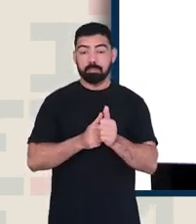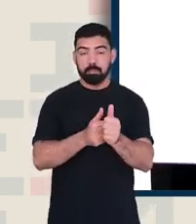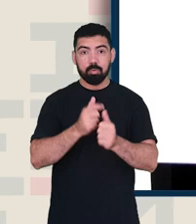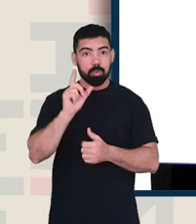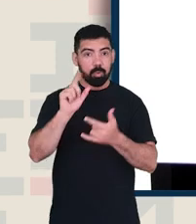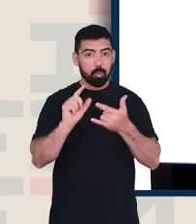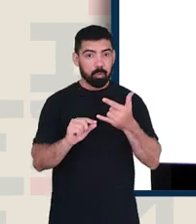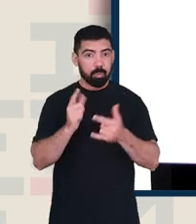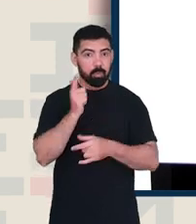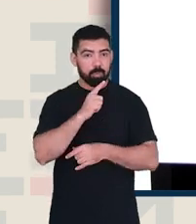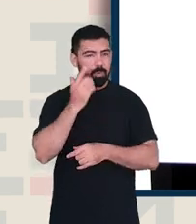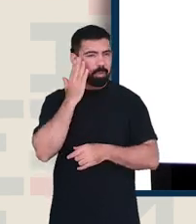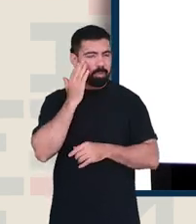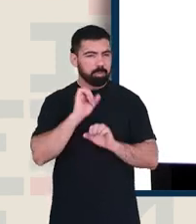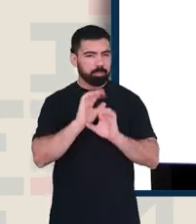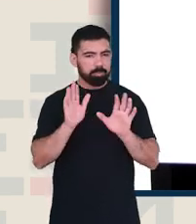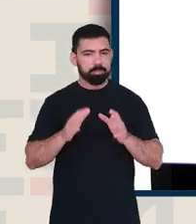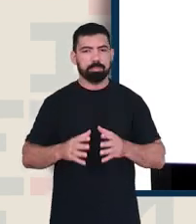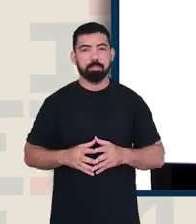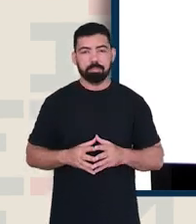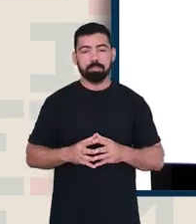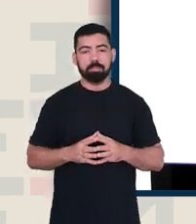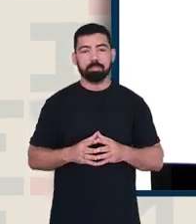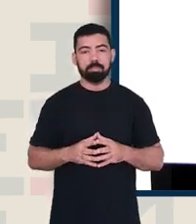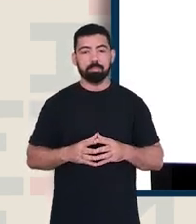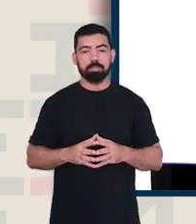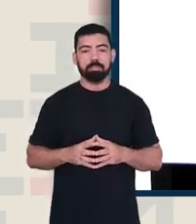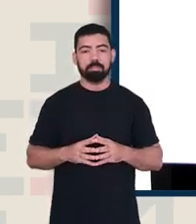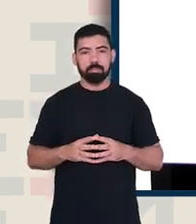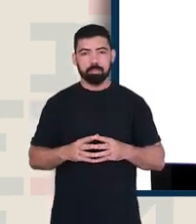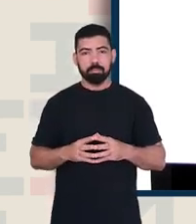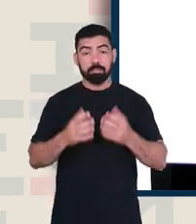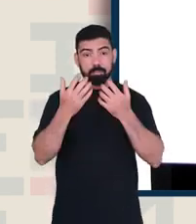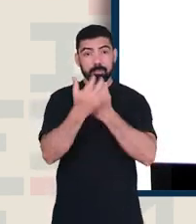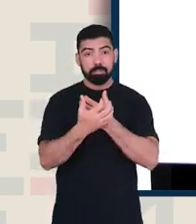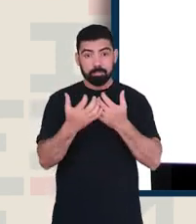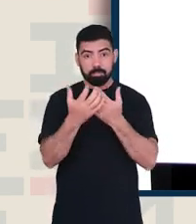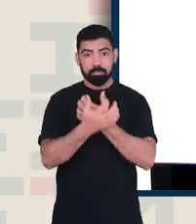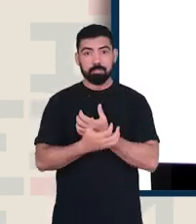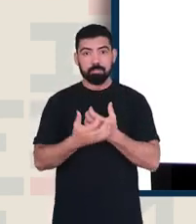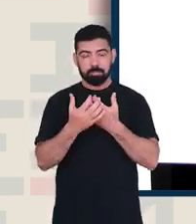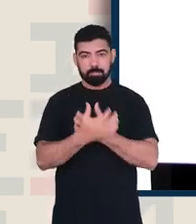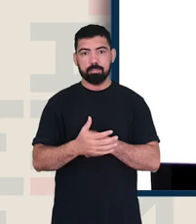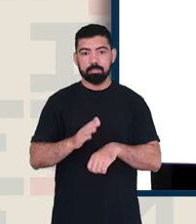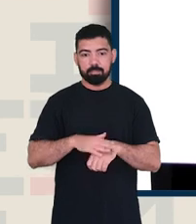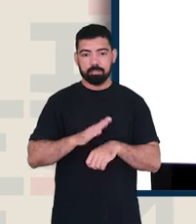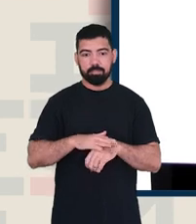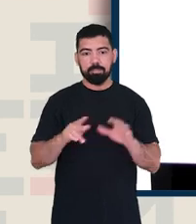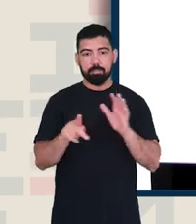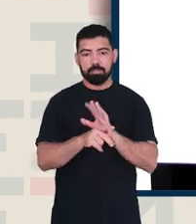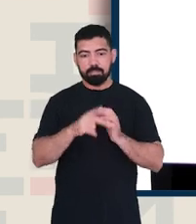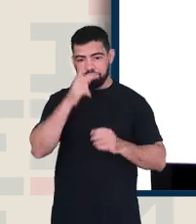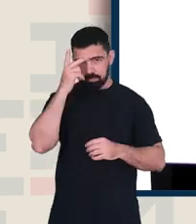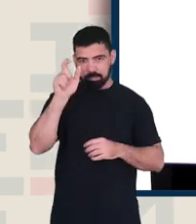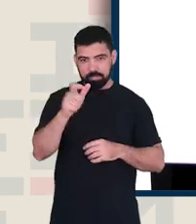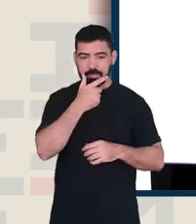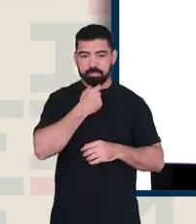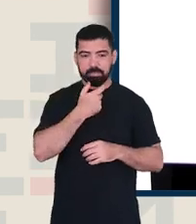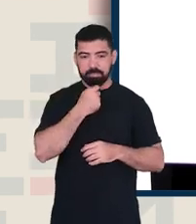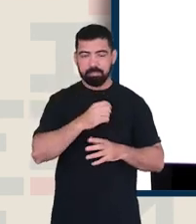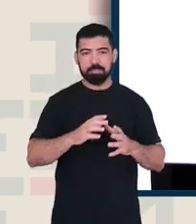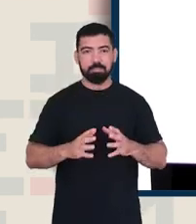para ter uma relação com a música do Luigi Russolo.